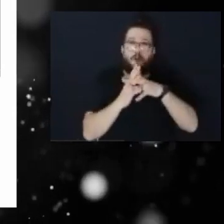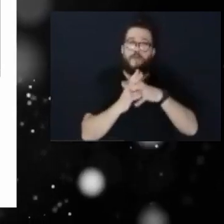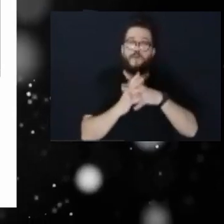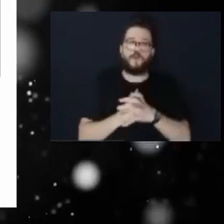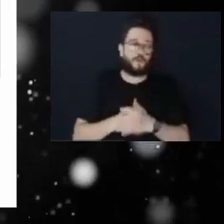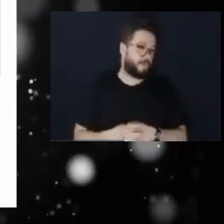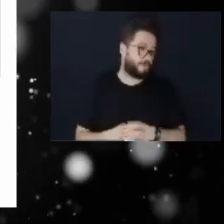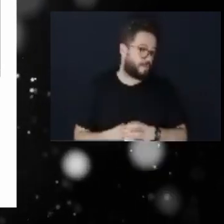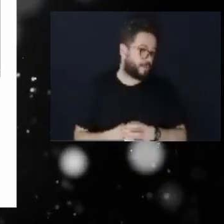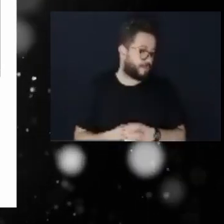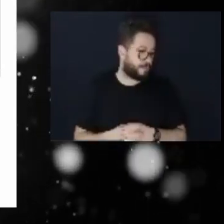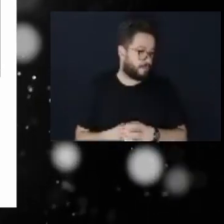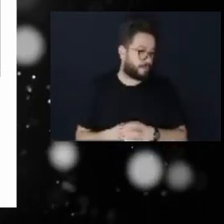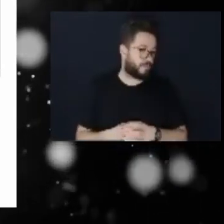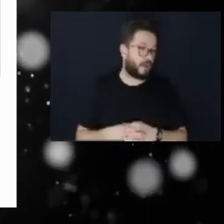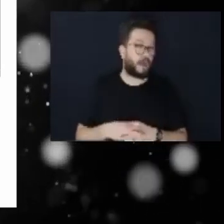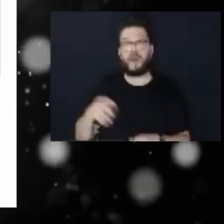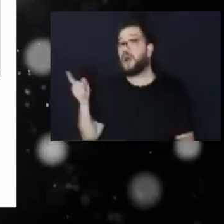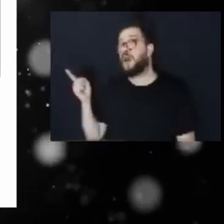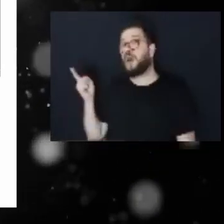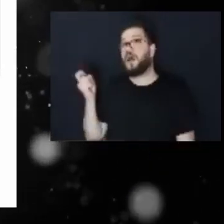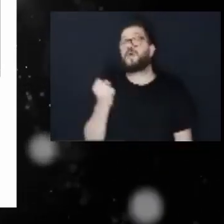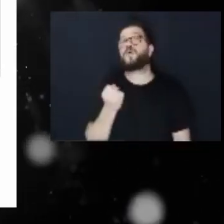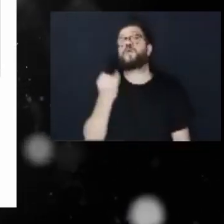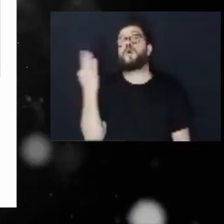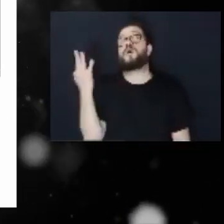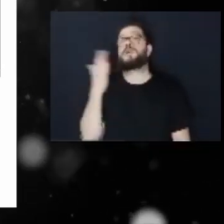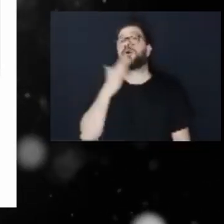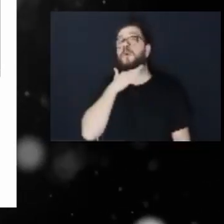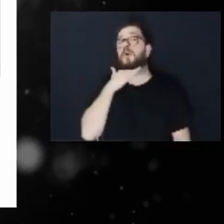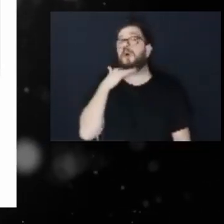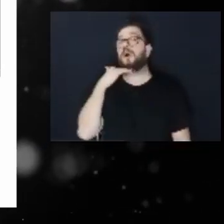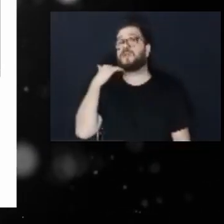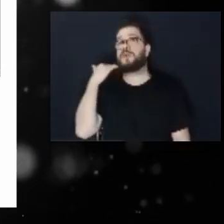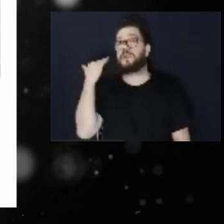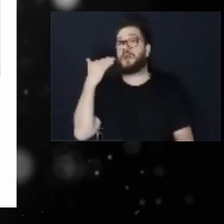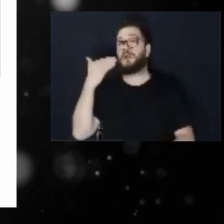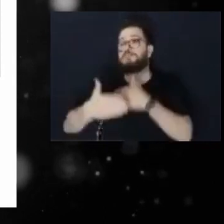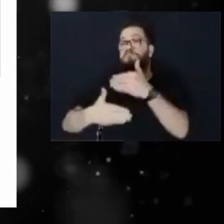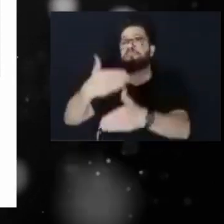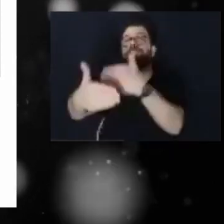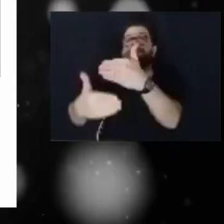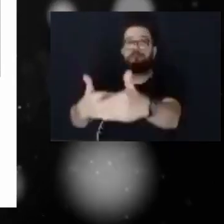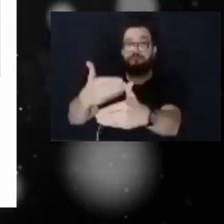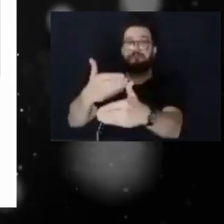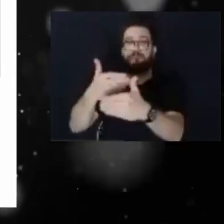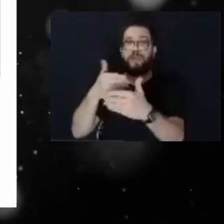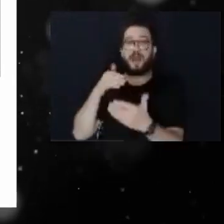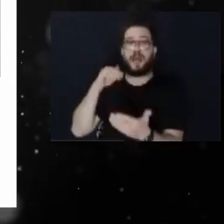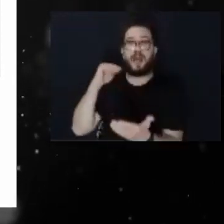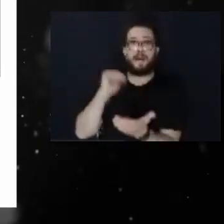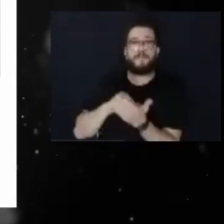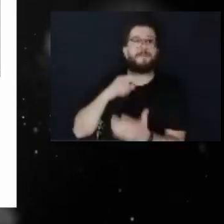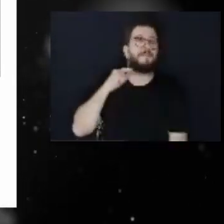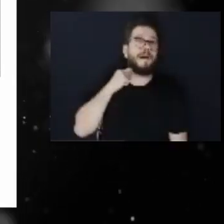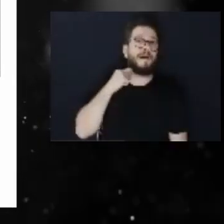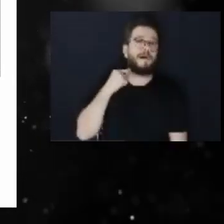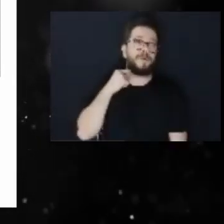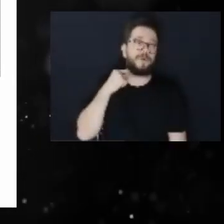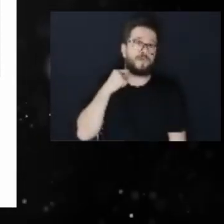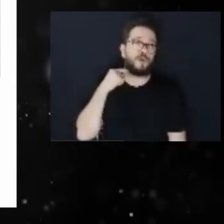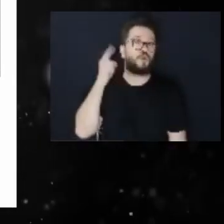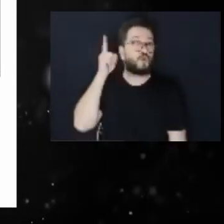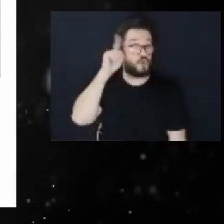Aqui os óbitos projetados, né? Então ainda deve-se observar para maio pelo menos 1 ou 2 óbitos